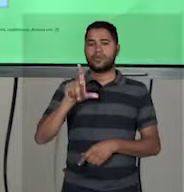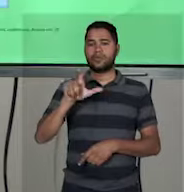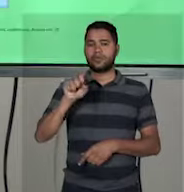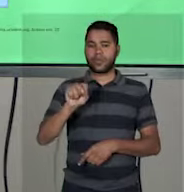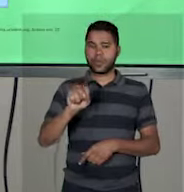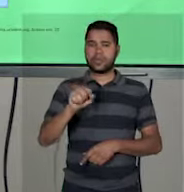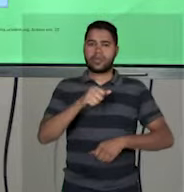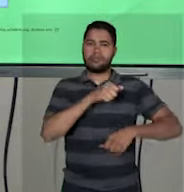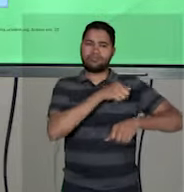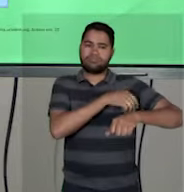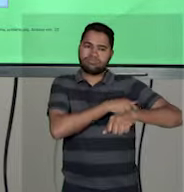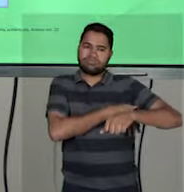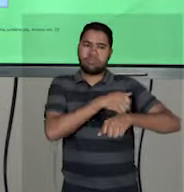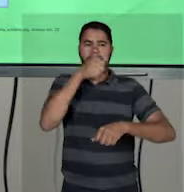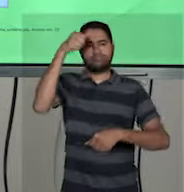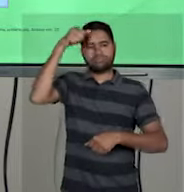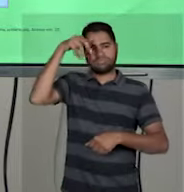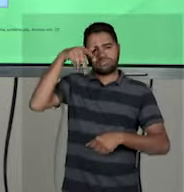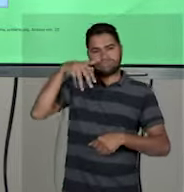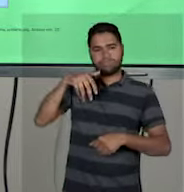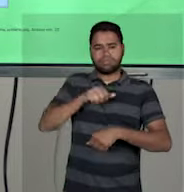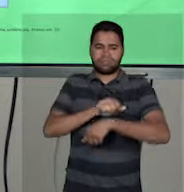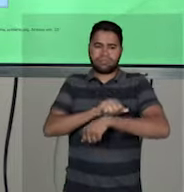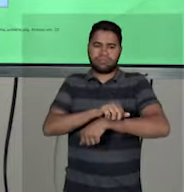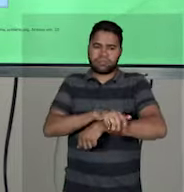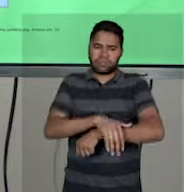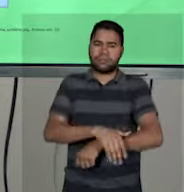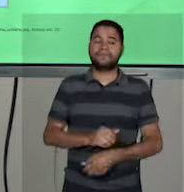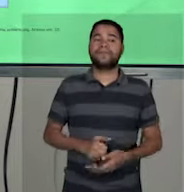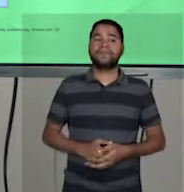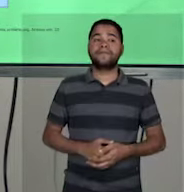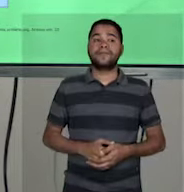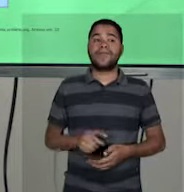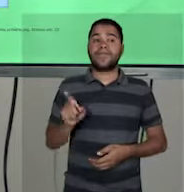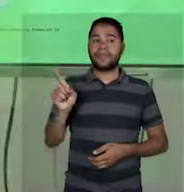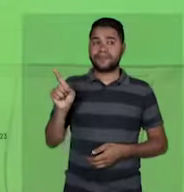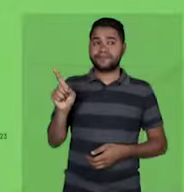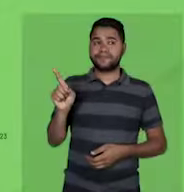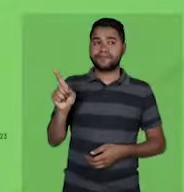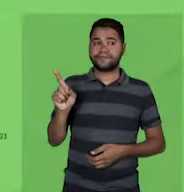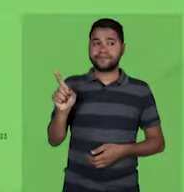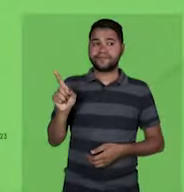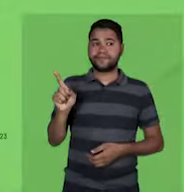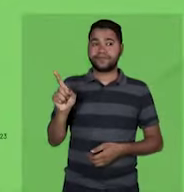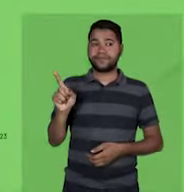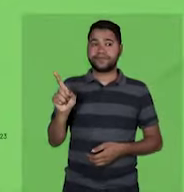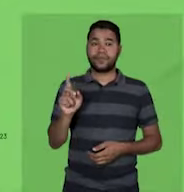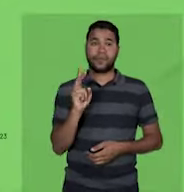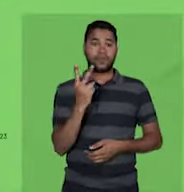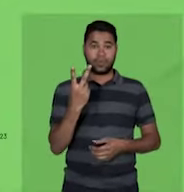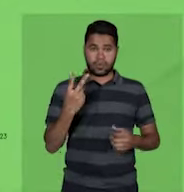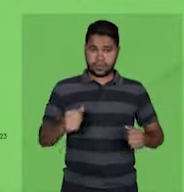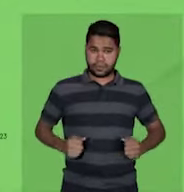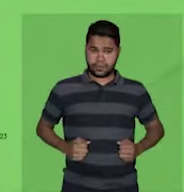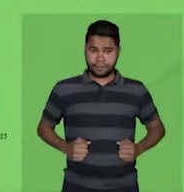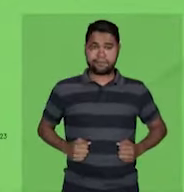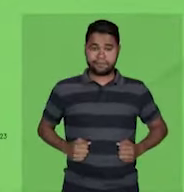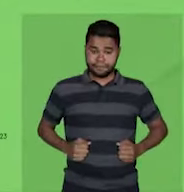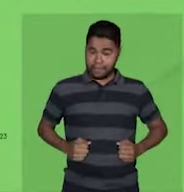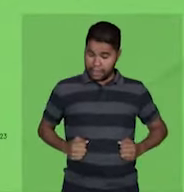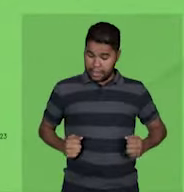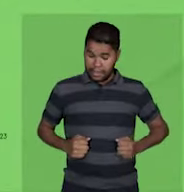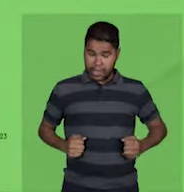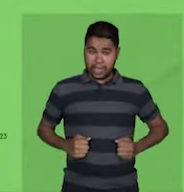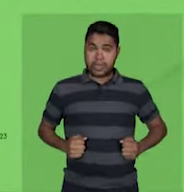Então vamos lá. O nosso sistema urinário, ele é composto basicamente de 2 rins. Esses